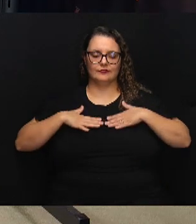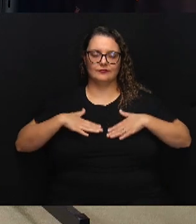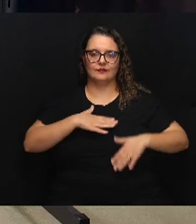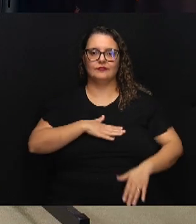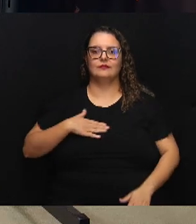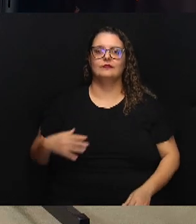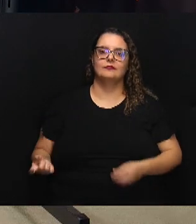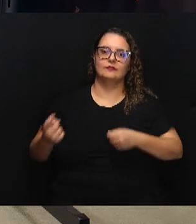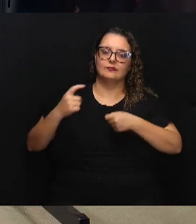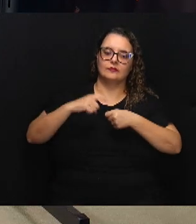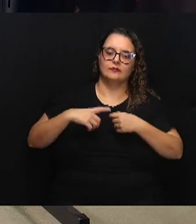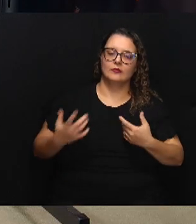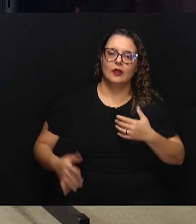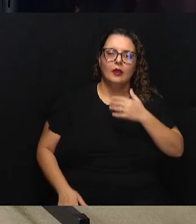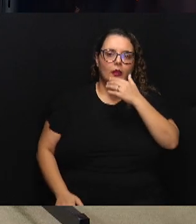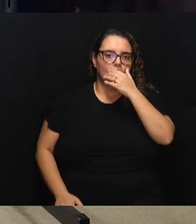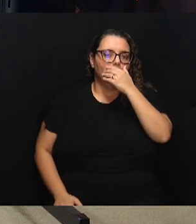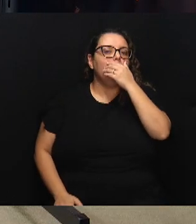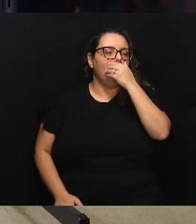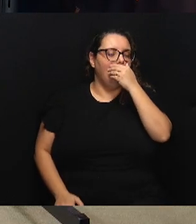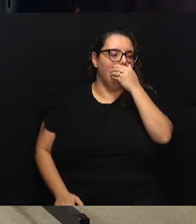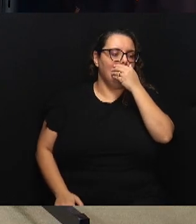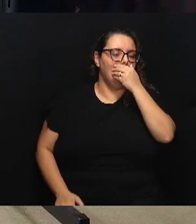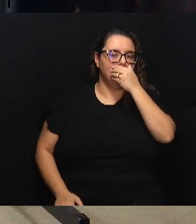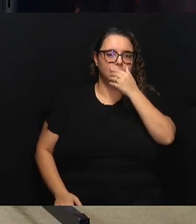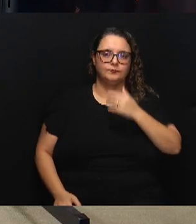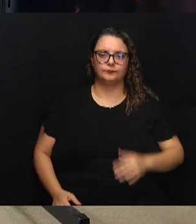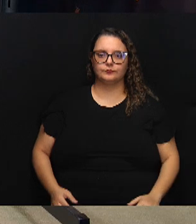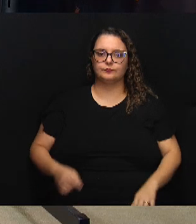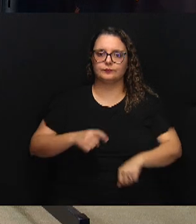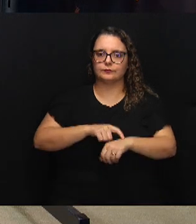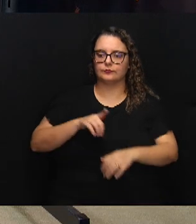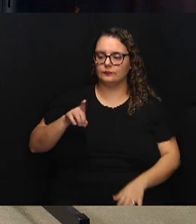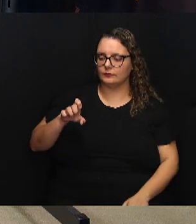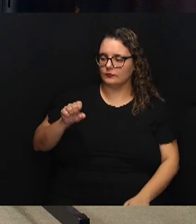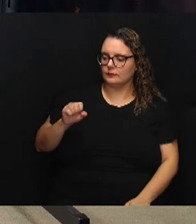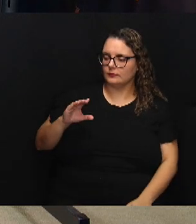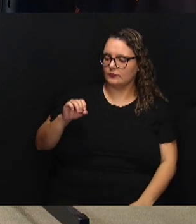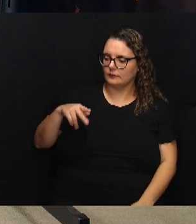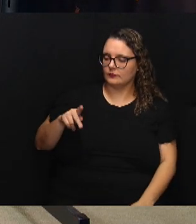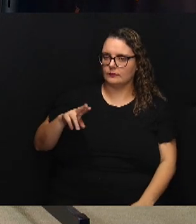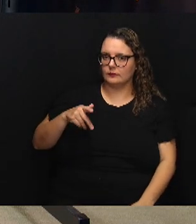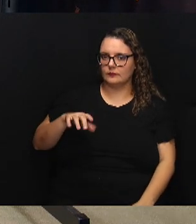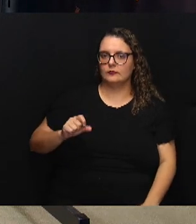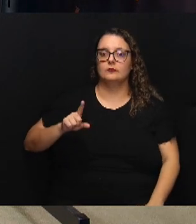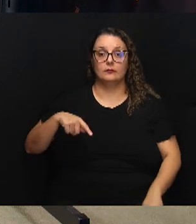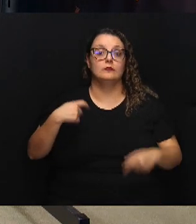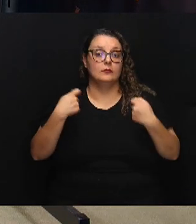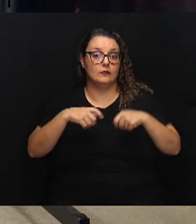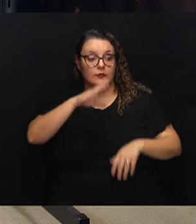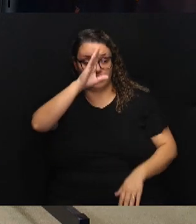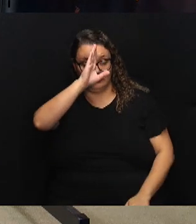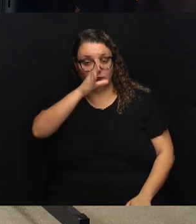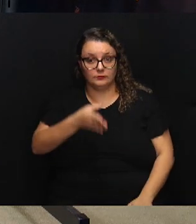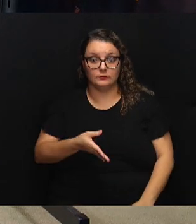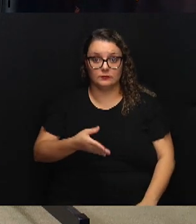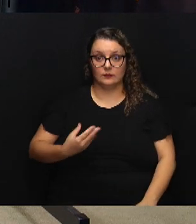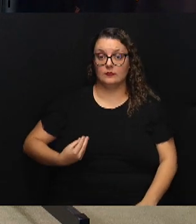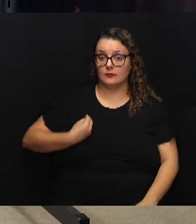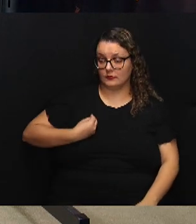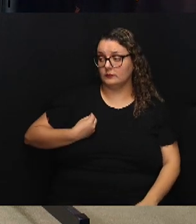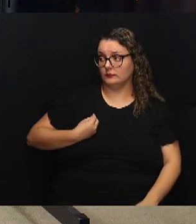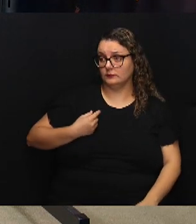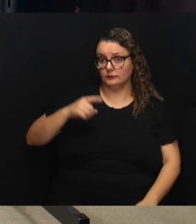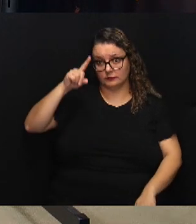poder voltar. E esse momento de descompressão, ele faz parte e é necessário, principalmente na vida que a gente